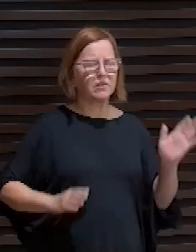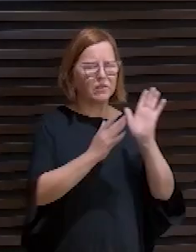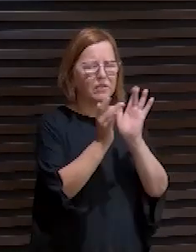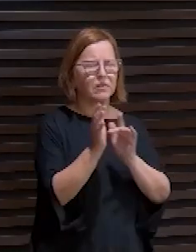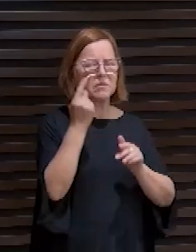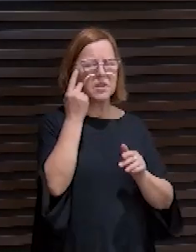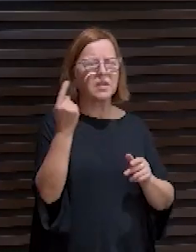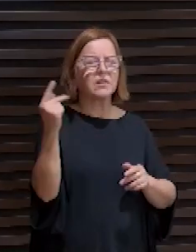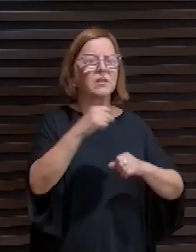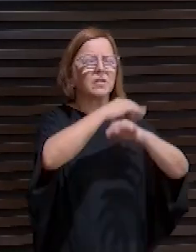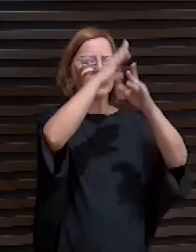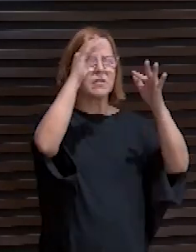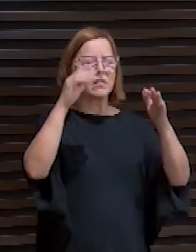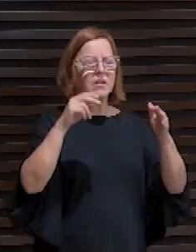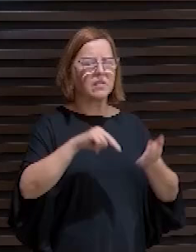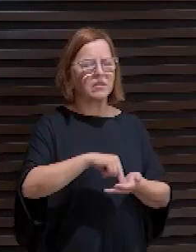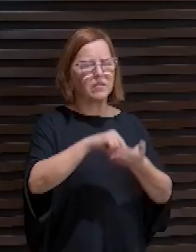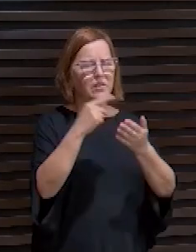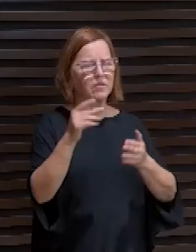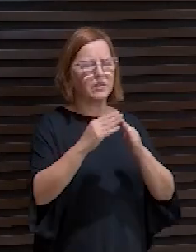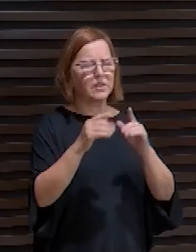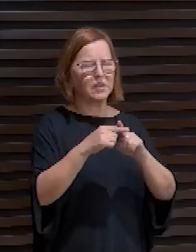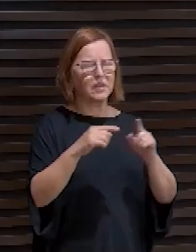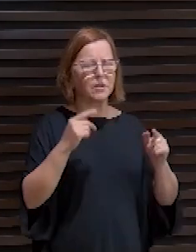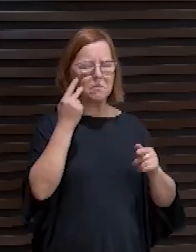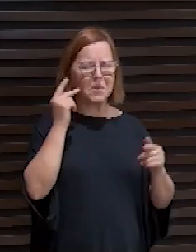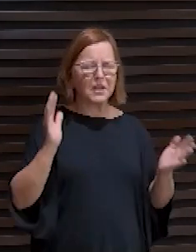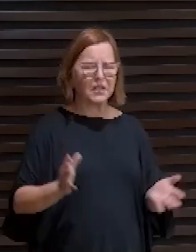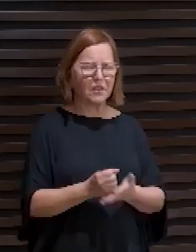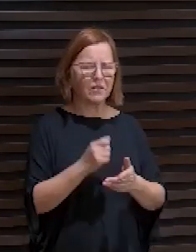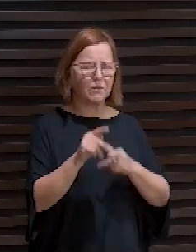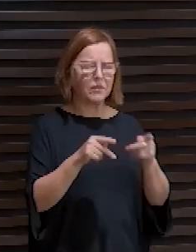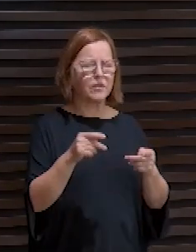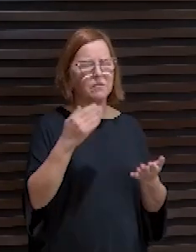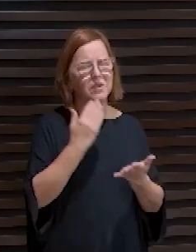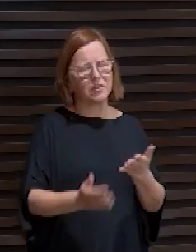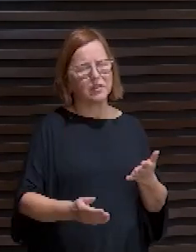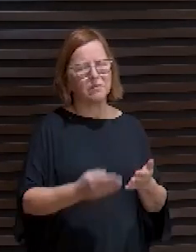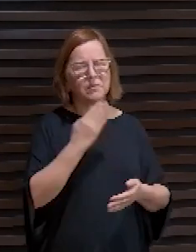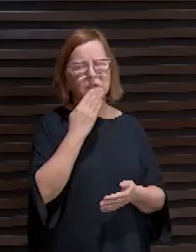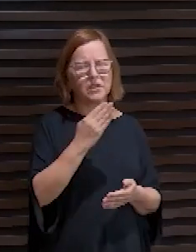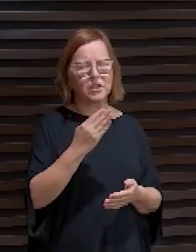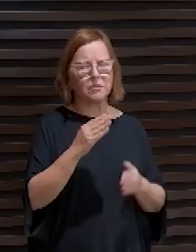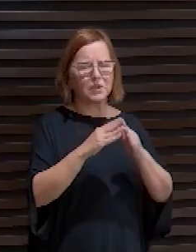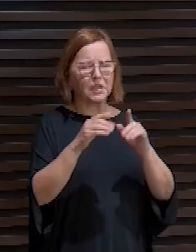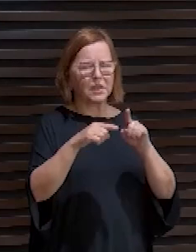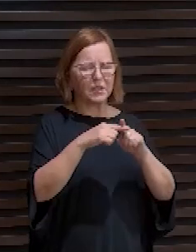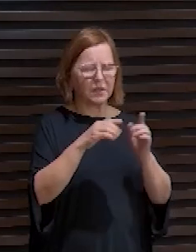glória, para a edificação da tua igreja e para a salvação dos perdidos. Nós pedimos isto, que a primeira igreja batista em